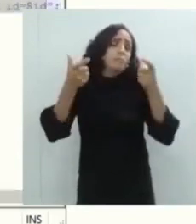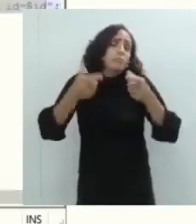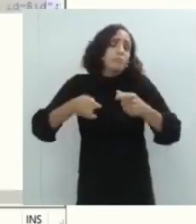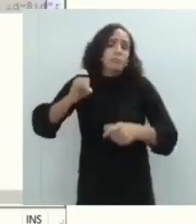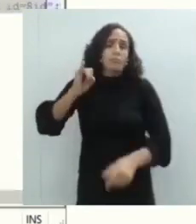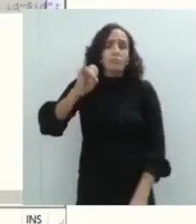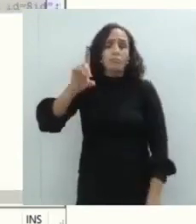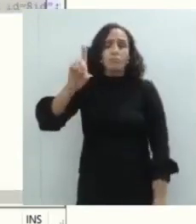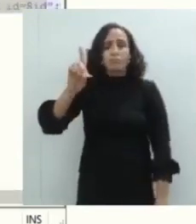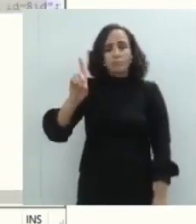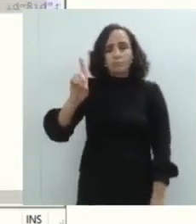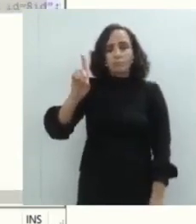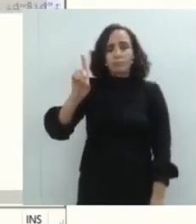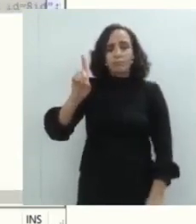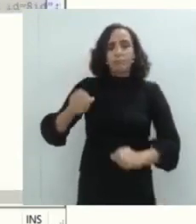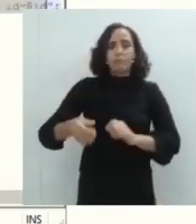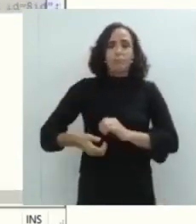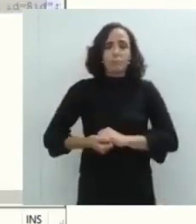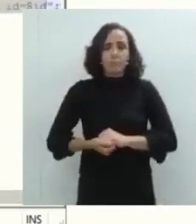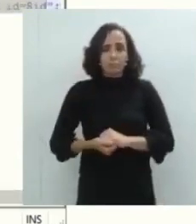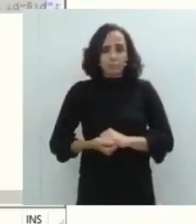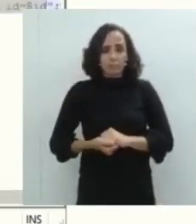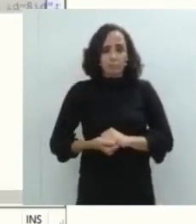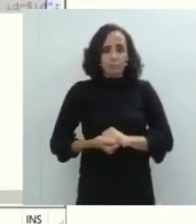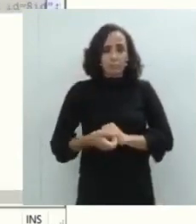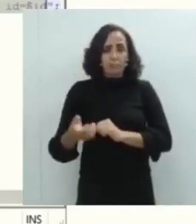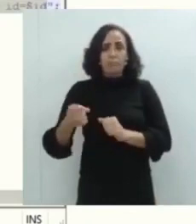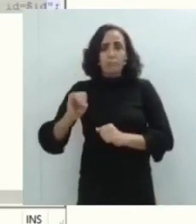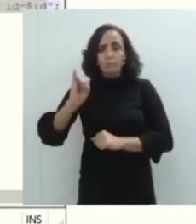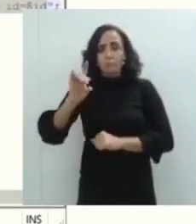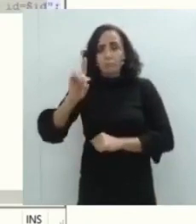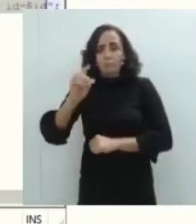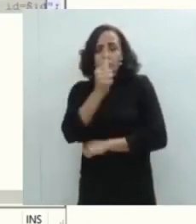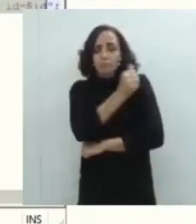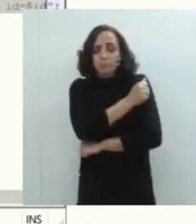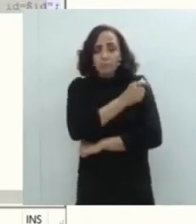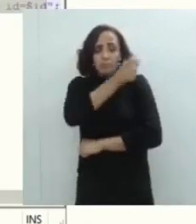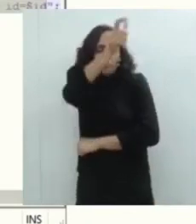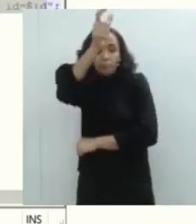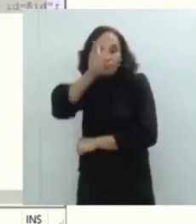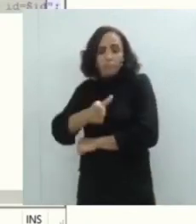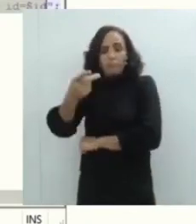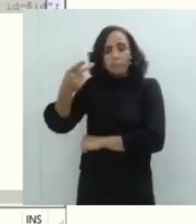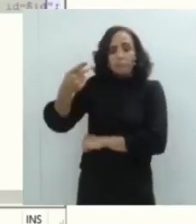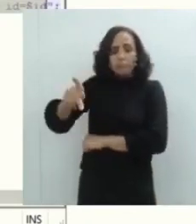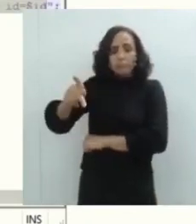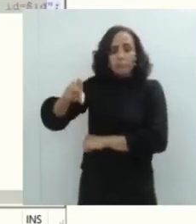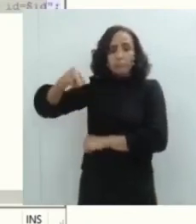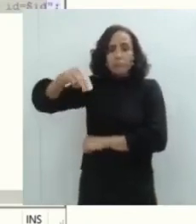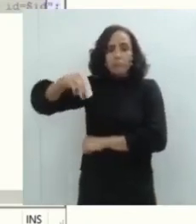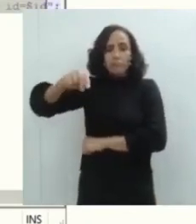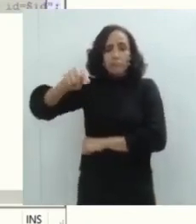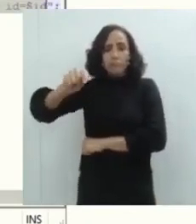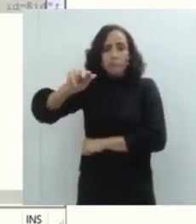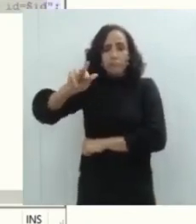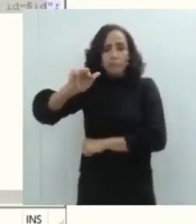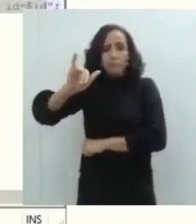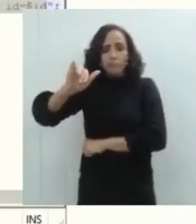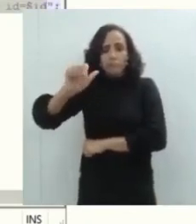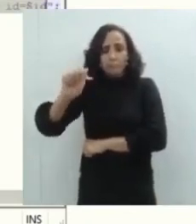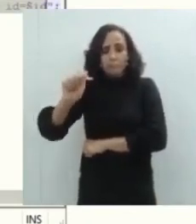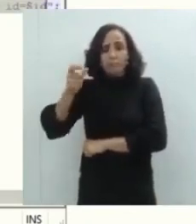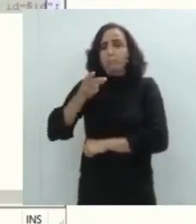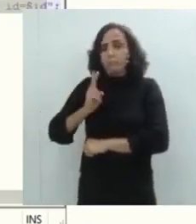ID seja a ID do aluno. No caso de Maria, A1. Certo? Vamos